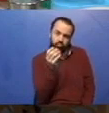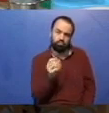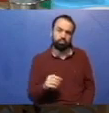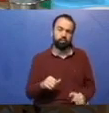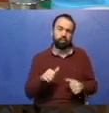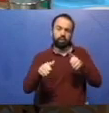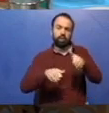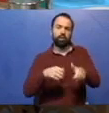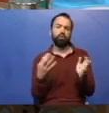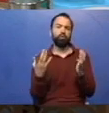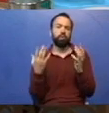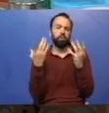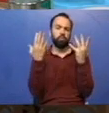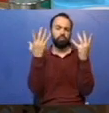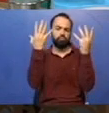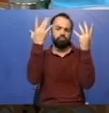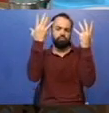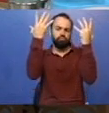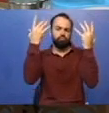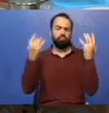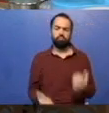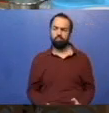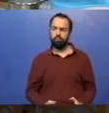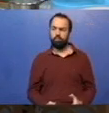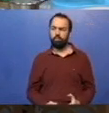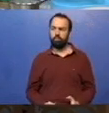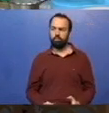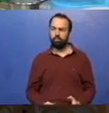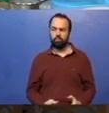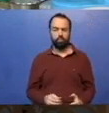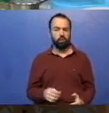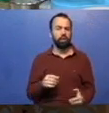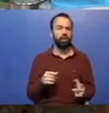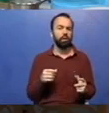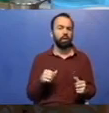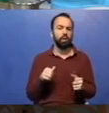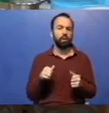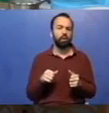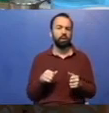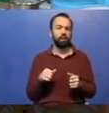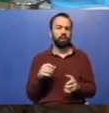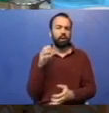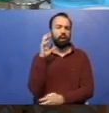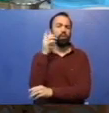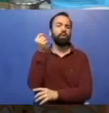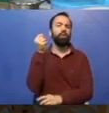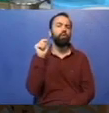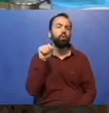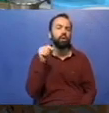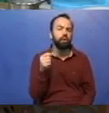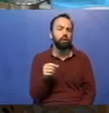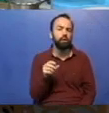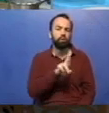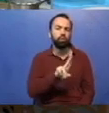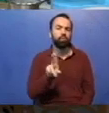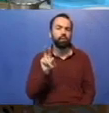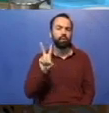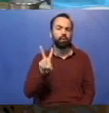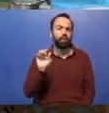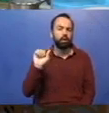estado gasoso, tá? Dizemos, então, que ocorreu a